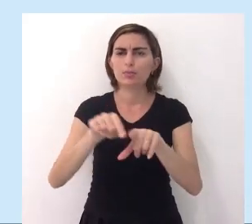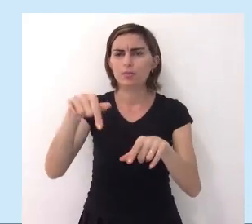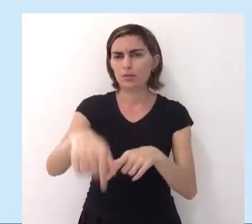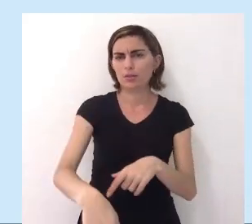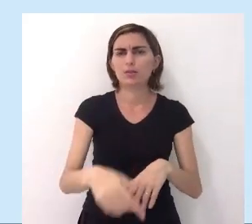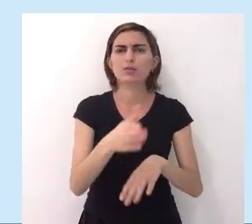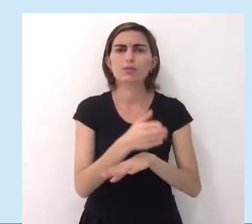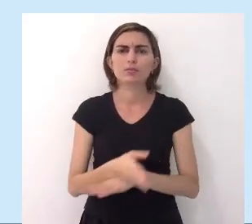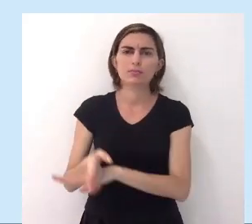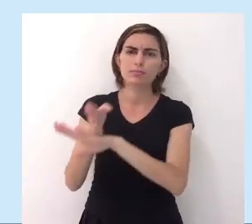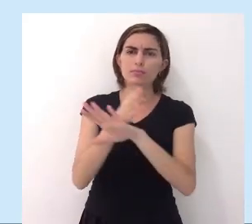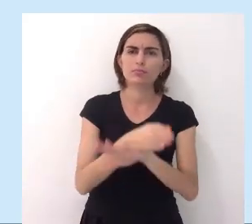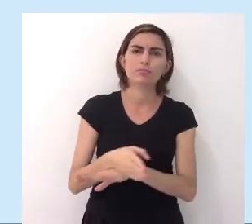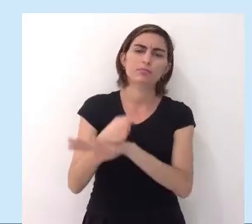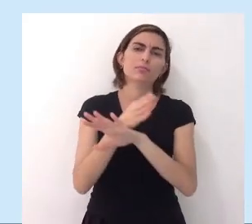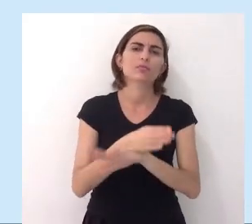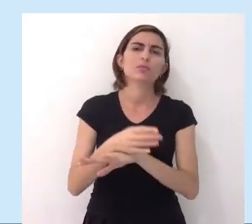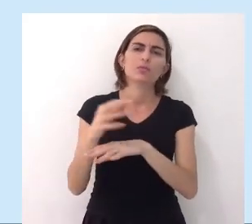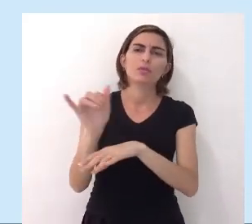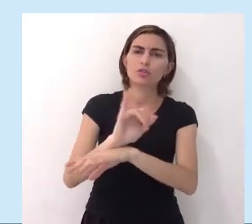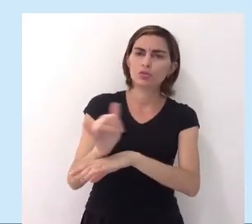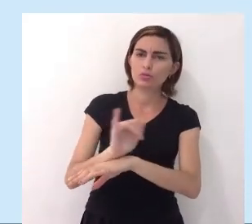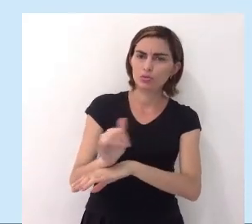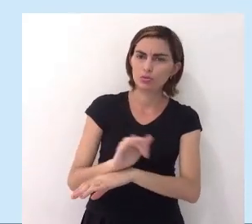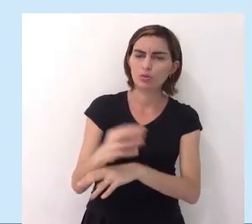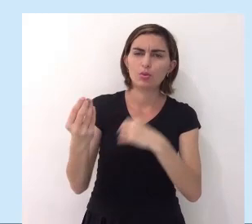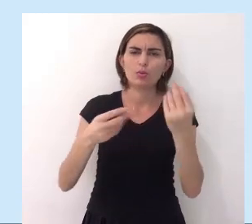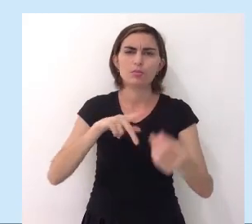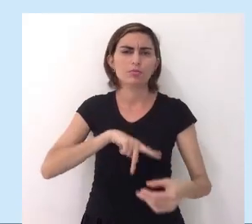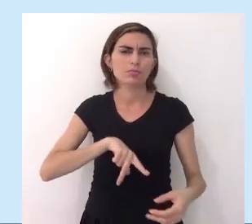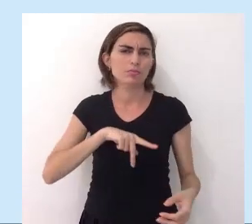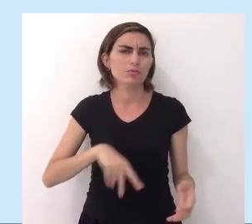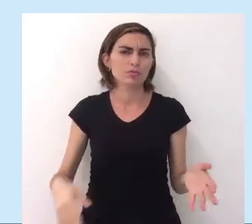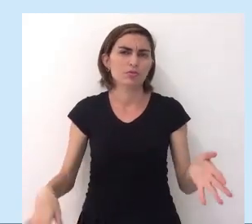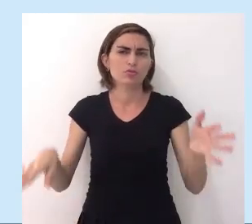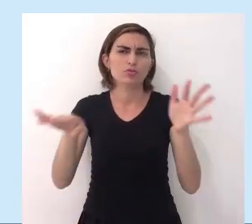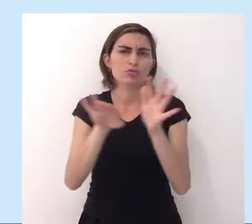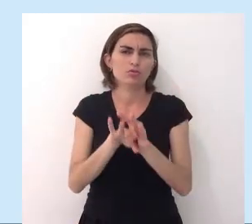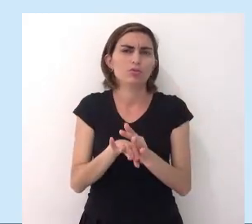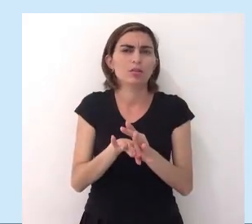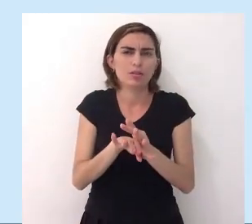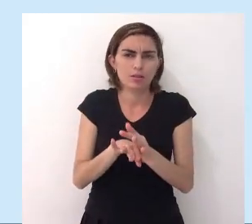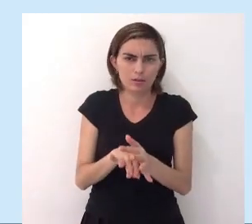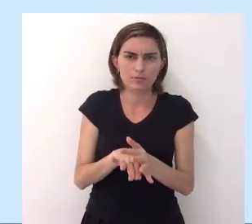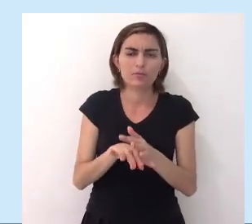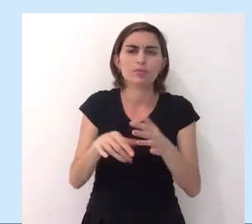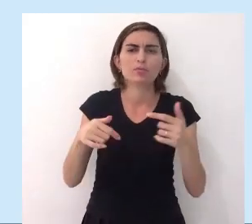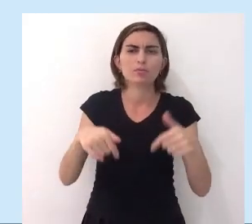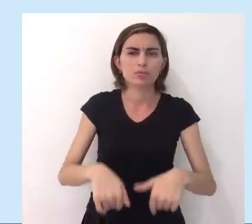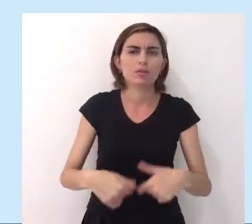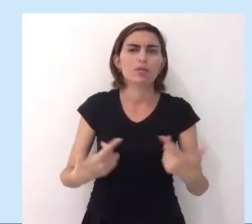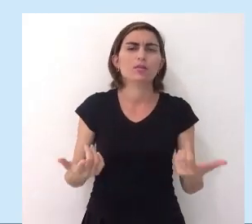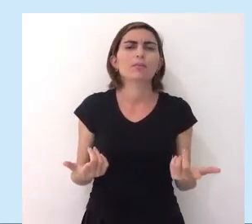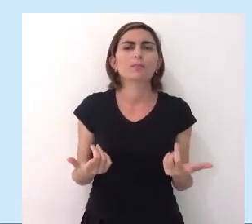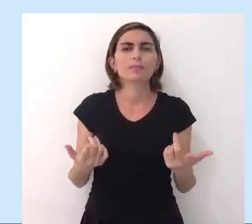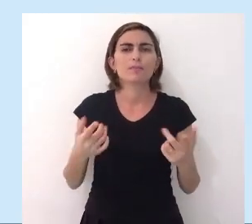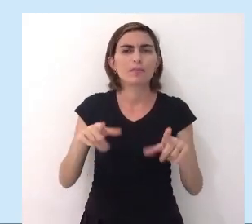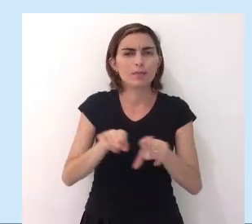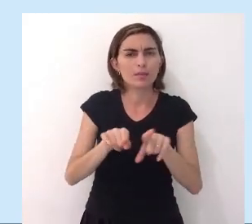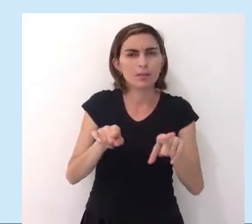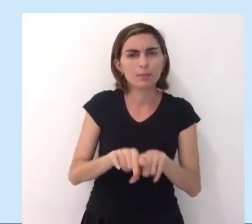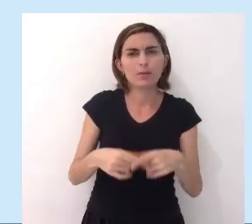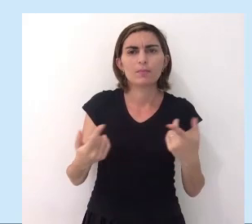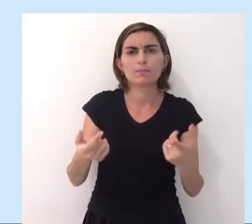no YouTube, né, sobre como os portugueses chegavam, como os europeus chegavam, né, na América. Eles